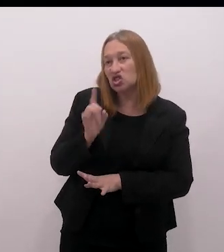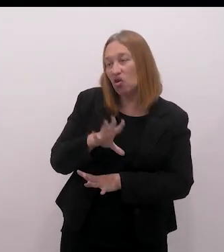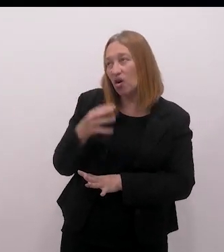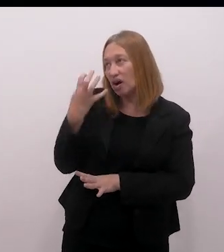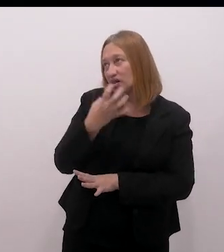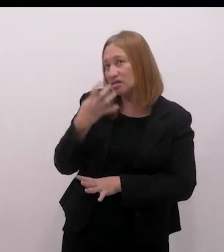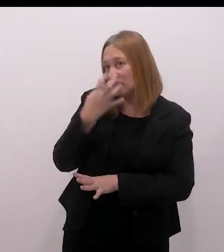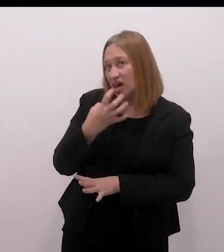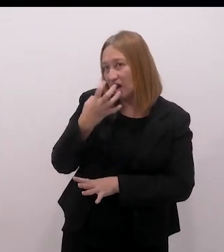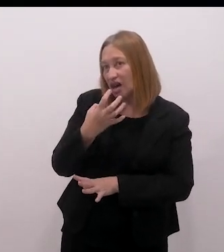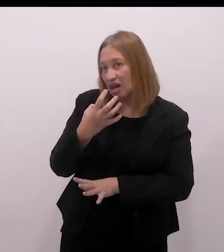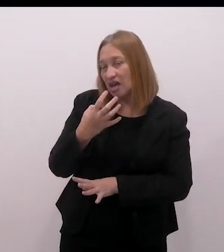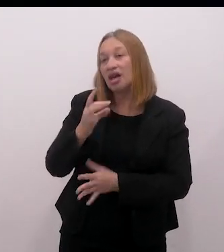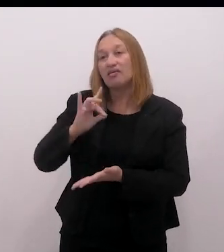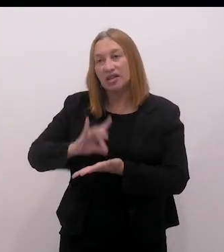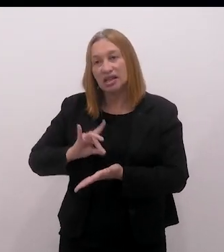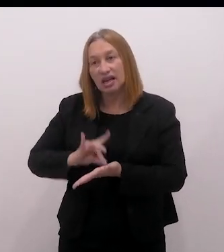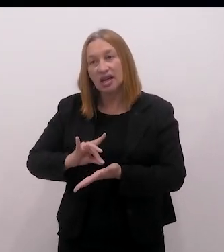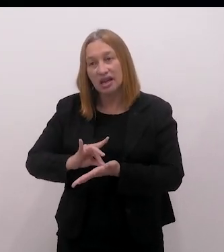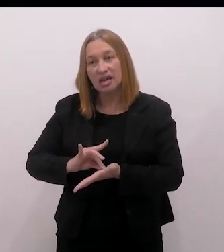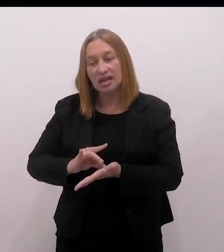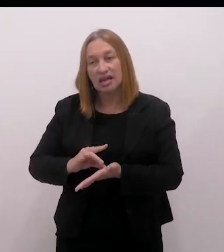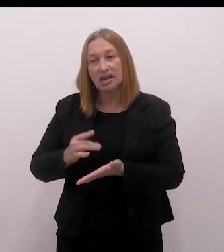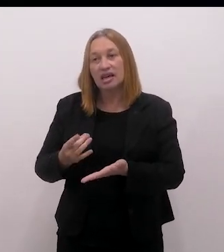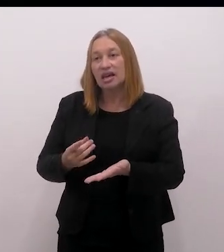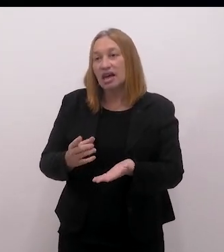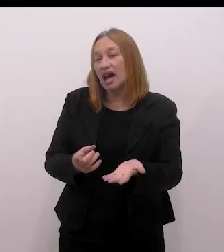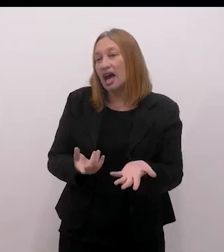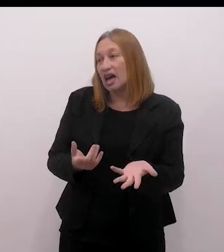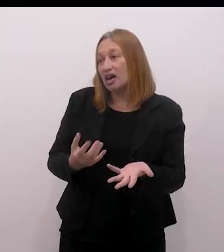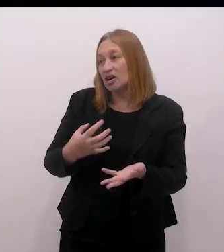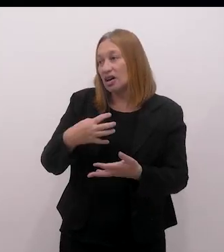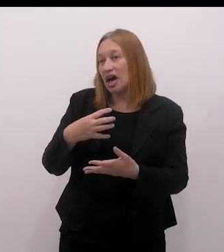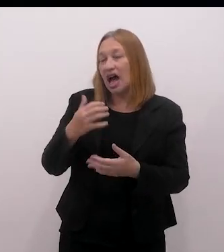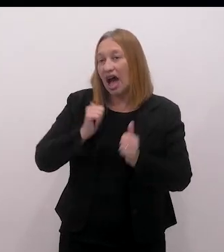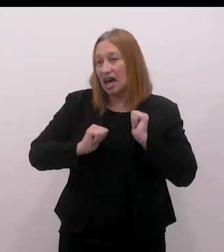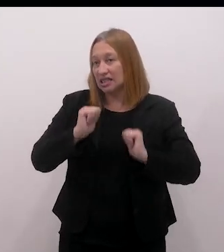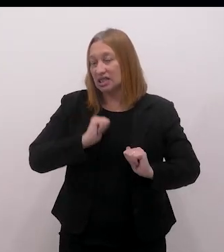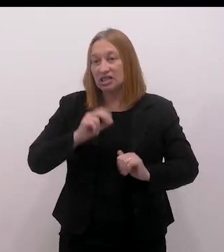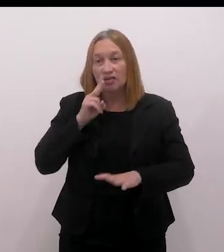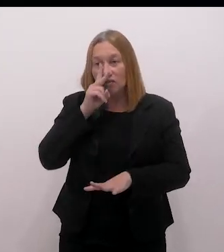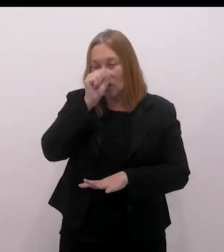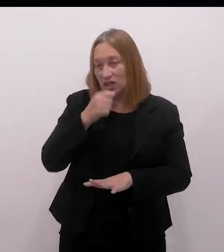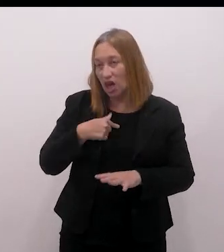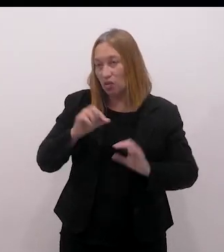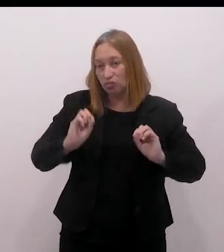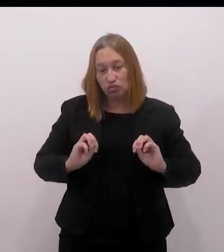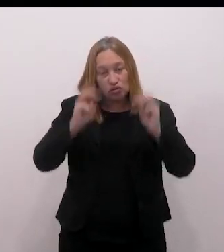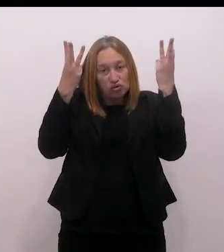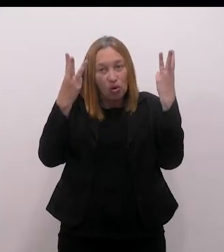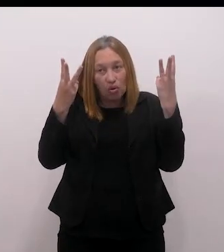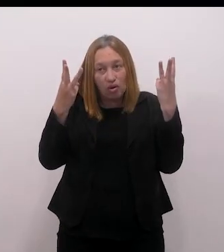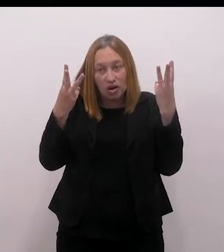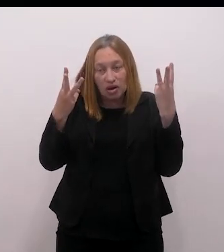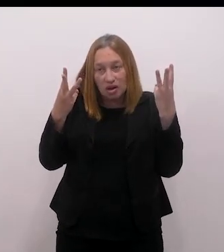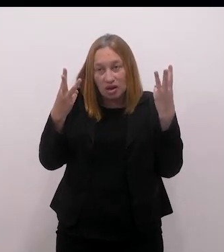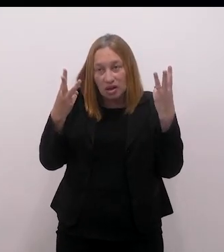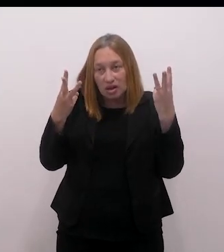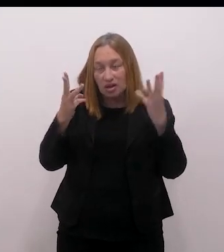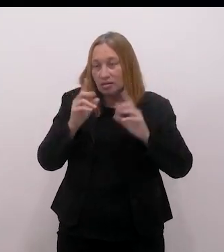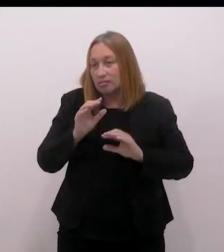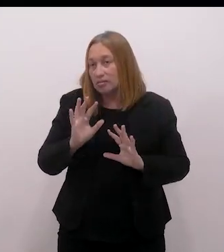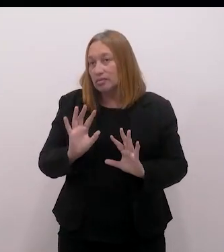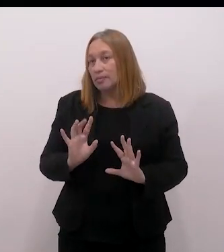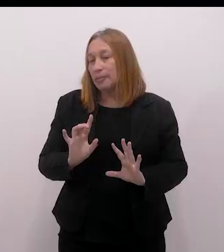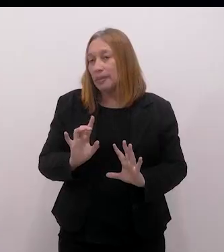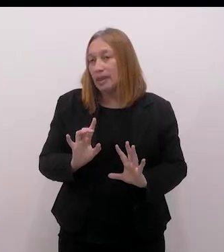ficar muito melhor do que só cantar a música. Daí, realmente, a minha veia de atriz é muito forte, né? Porque eu estava lá fazendo show, quietinha, só eu